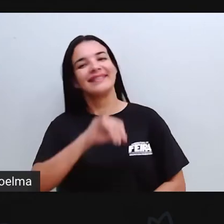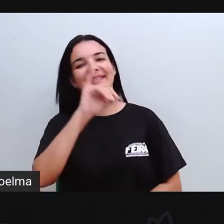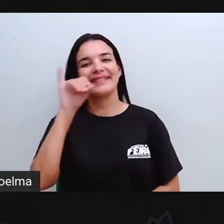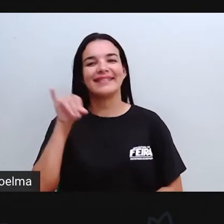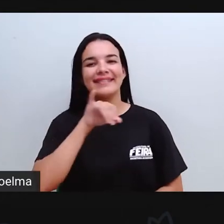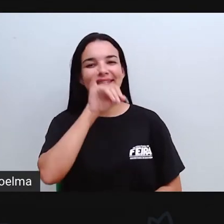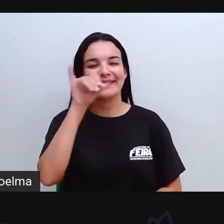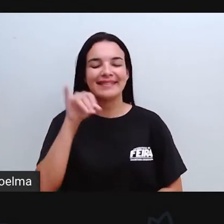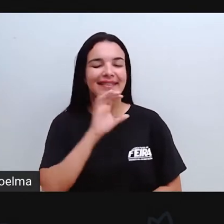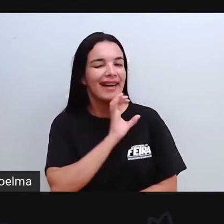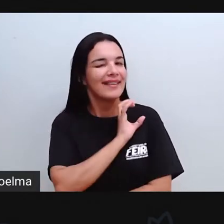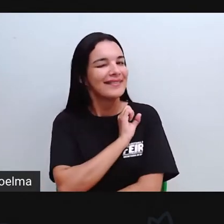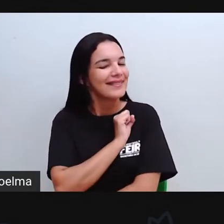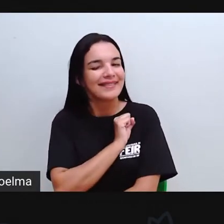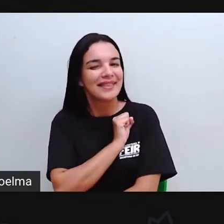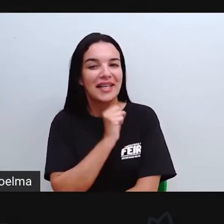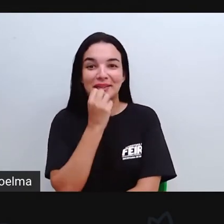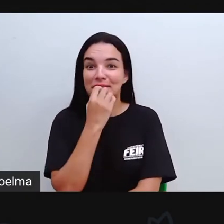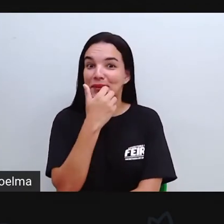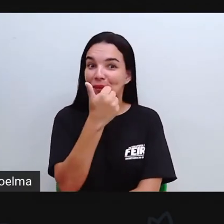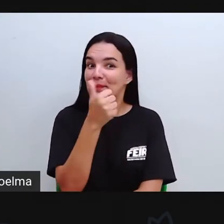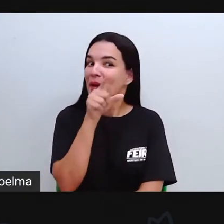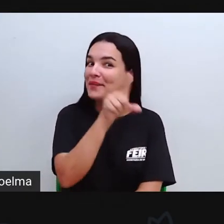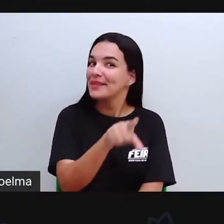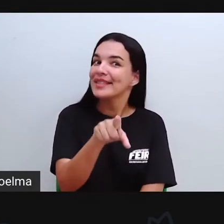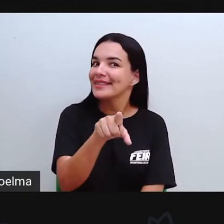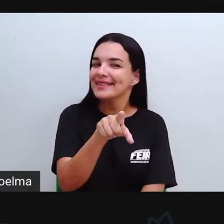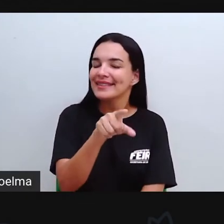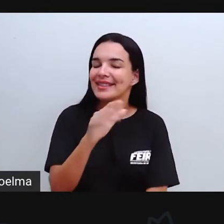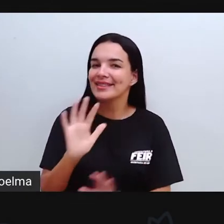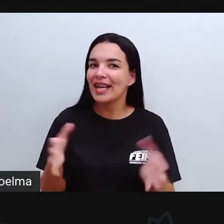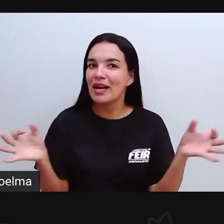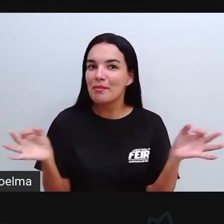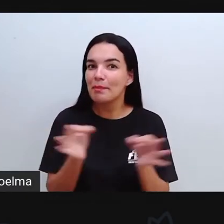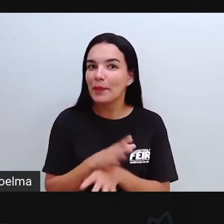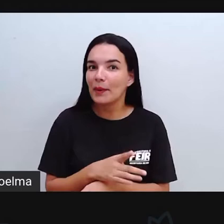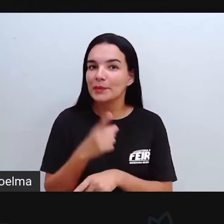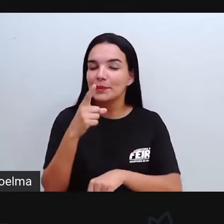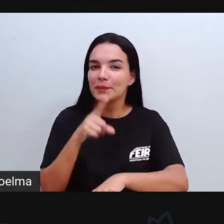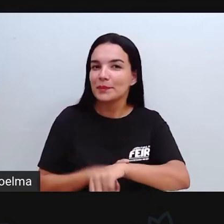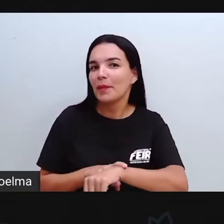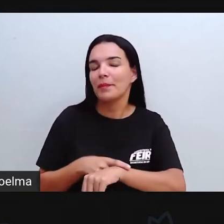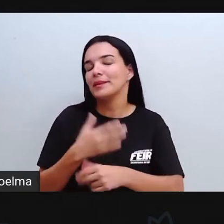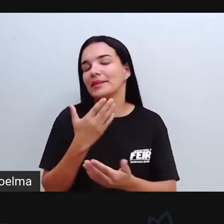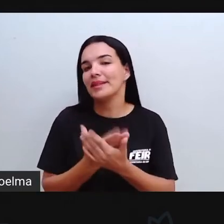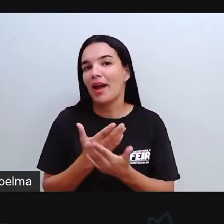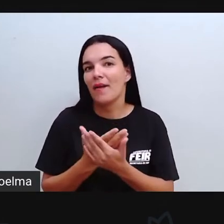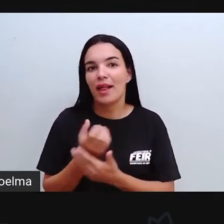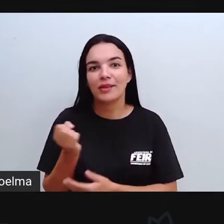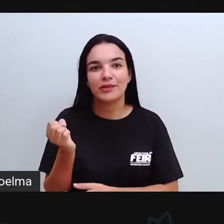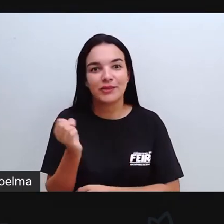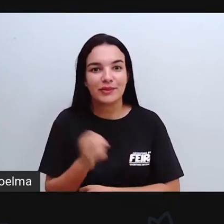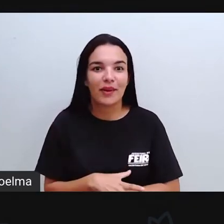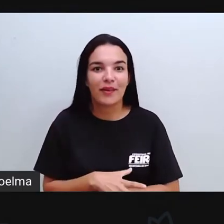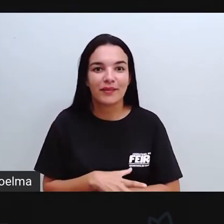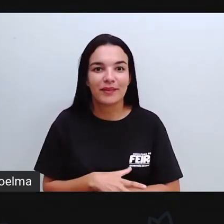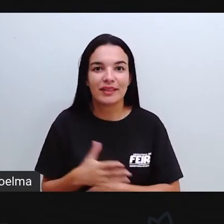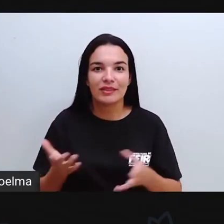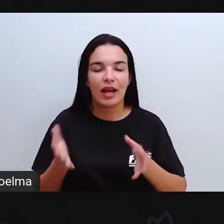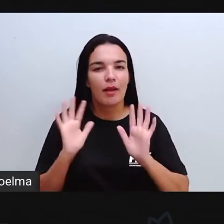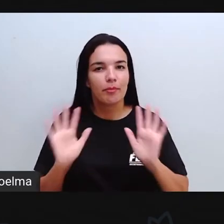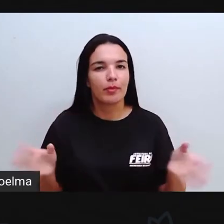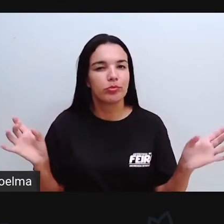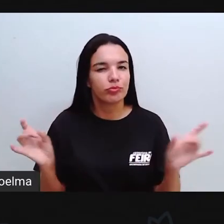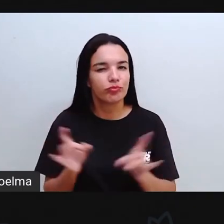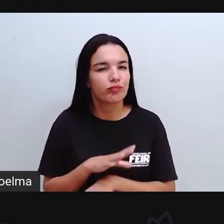Olá, meus amores! E aí, tudo bem com vocês? Prontos para mais uma aula? Espero que vocês já tenham feito tudo o